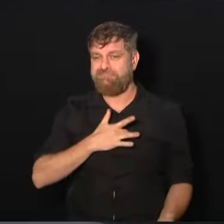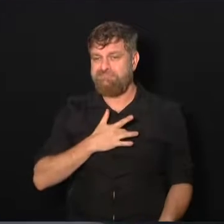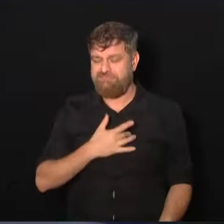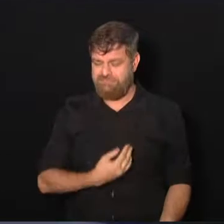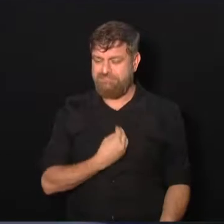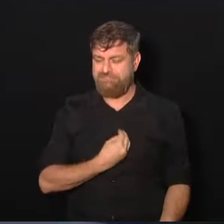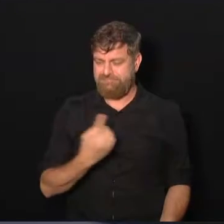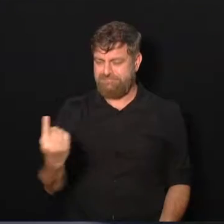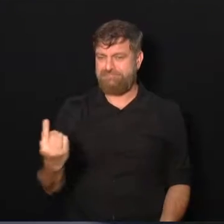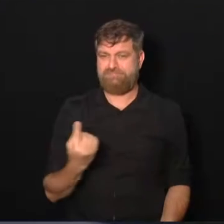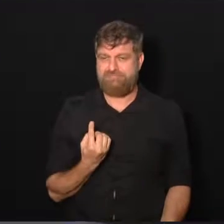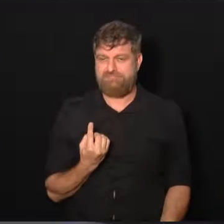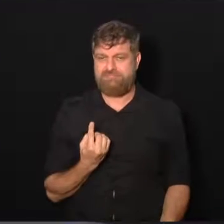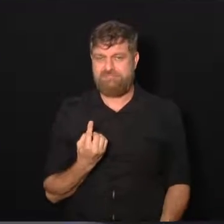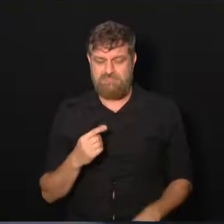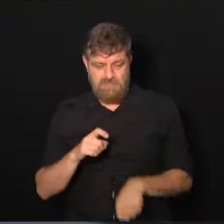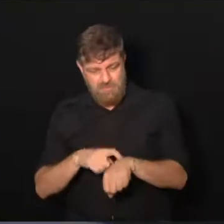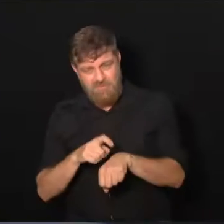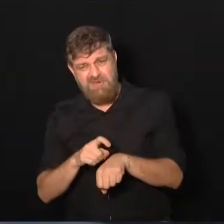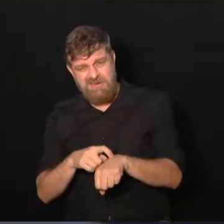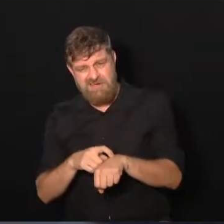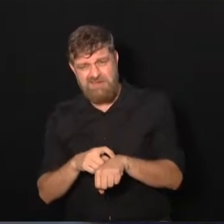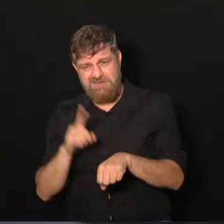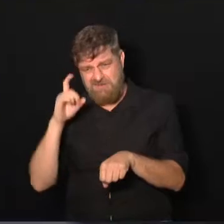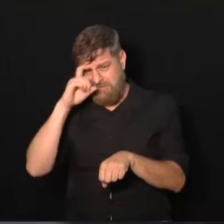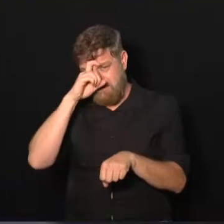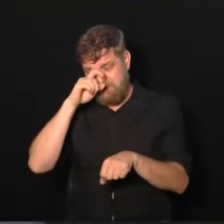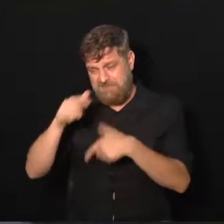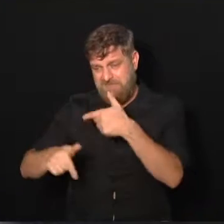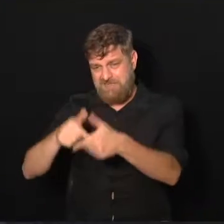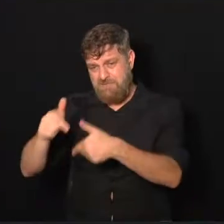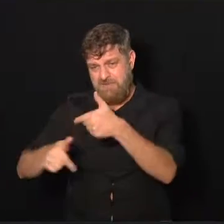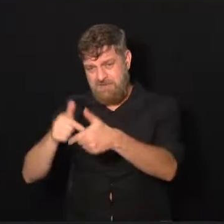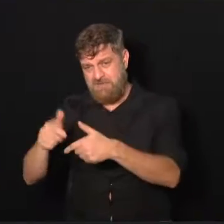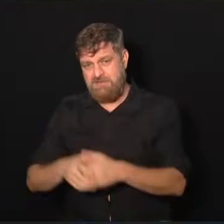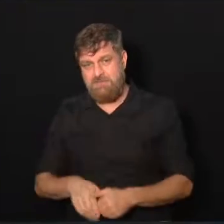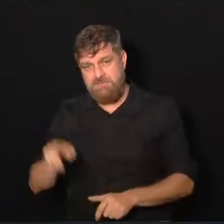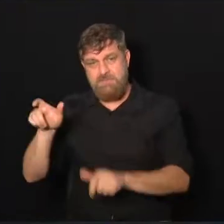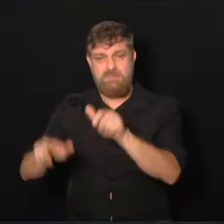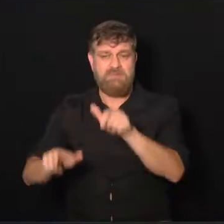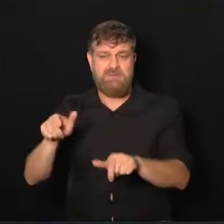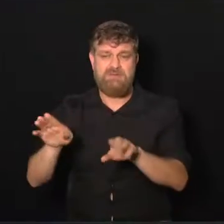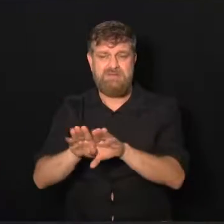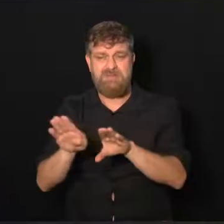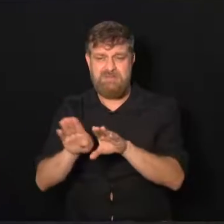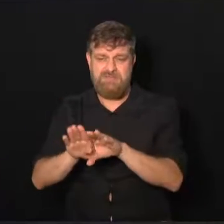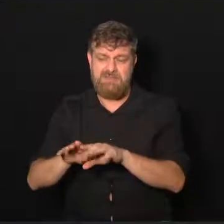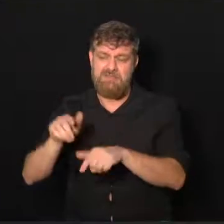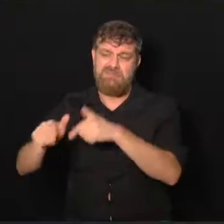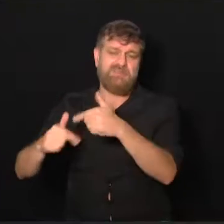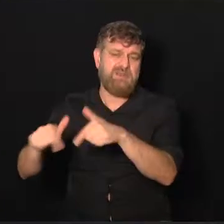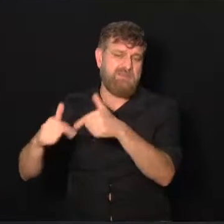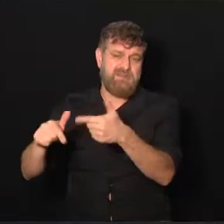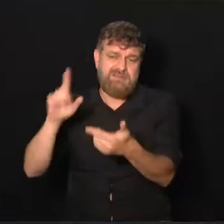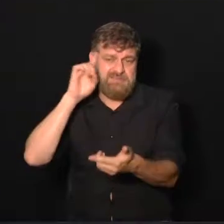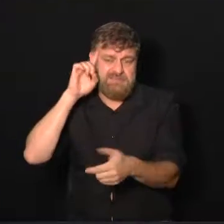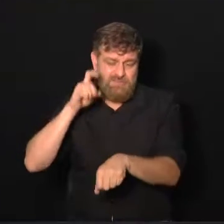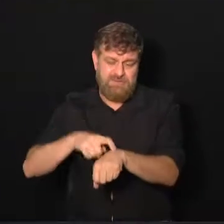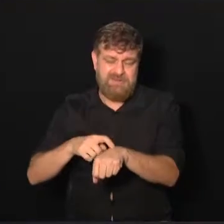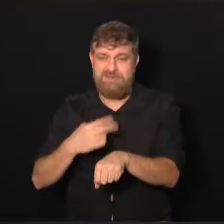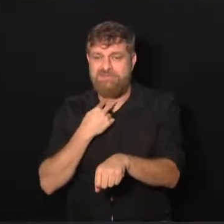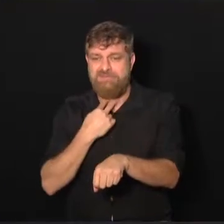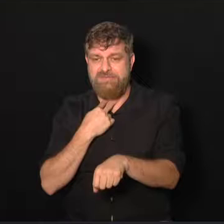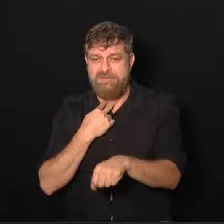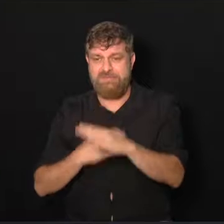presentes, mas pode ser que seja devido ao horário, né, de trabalho nosso aqui, essas pessoas também estejam engajadas no trabalho, no dia a dia do